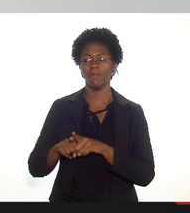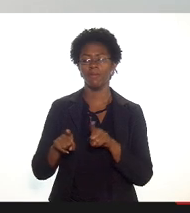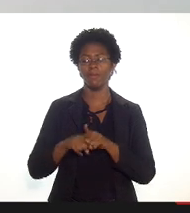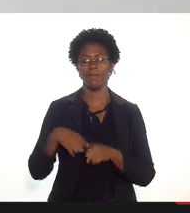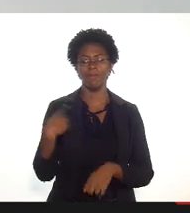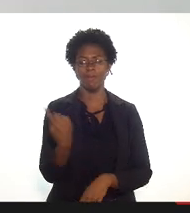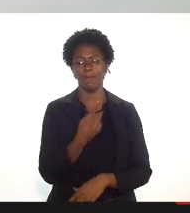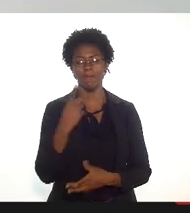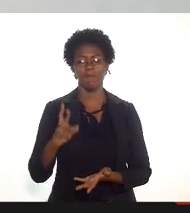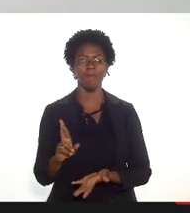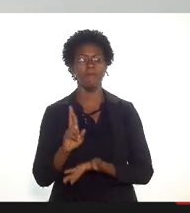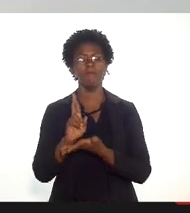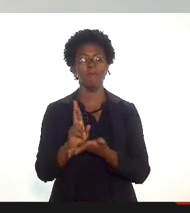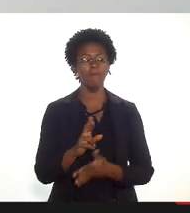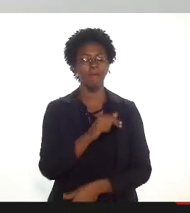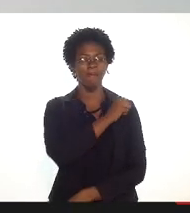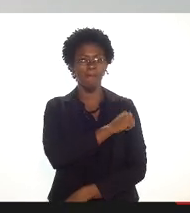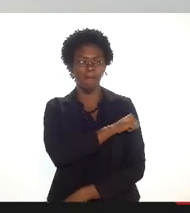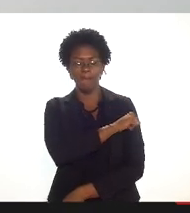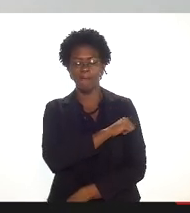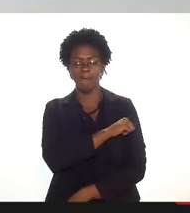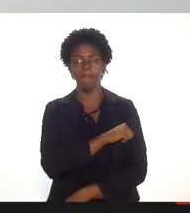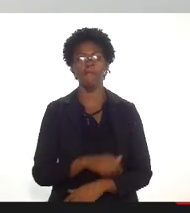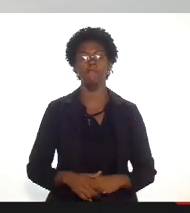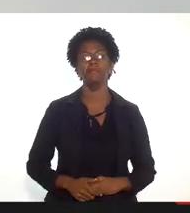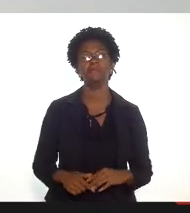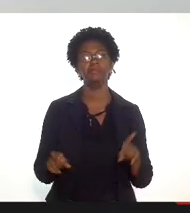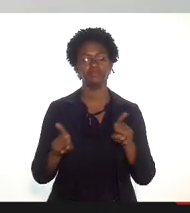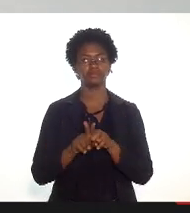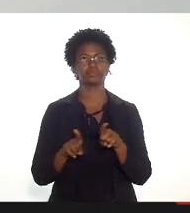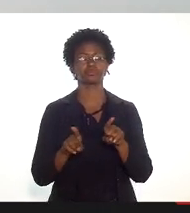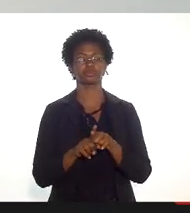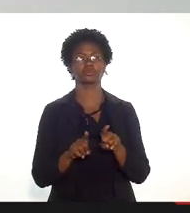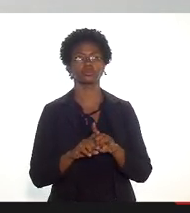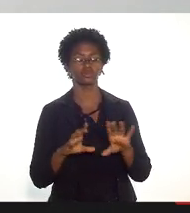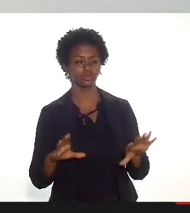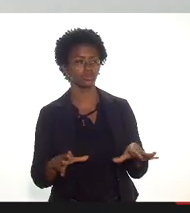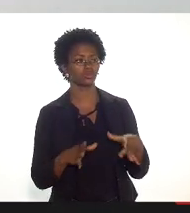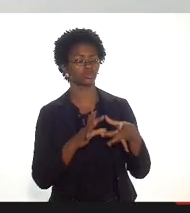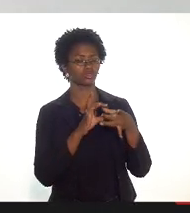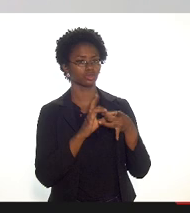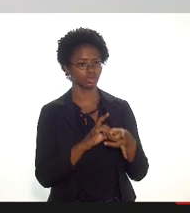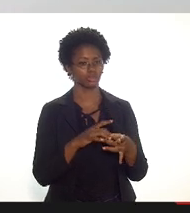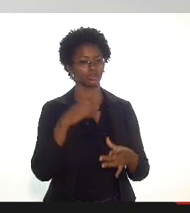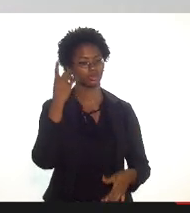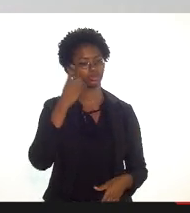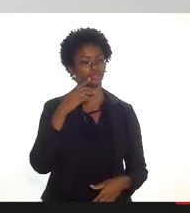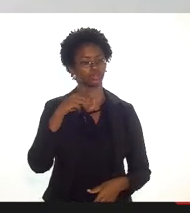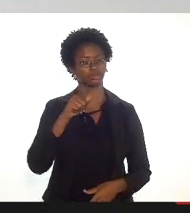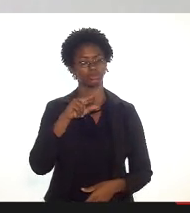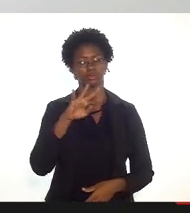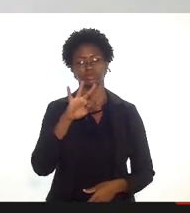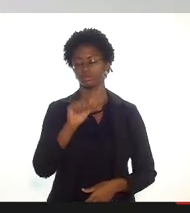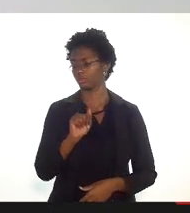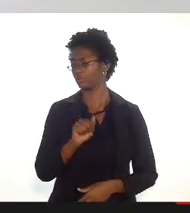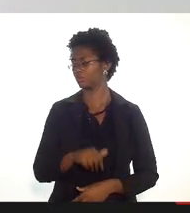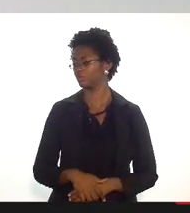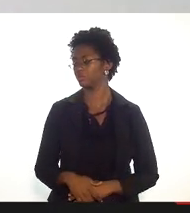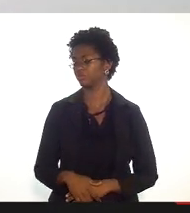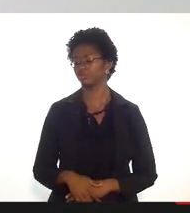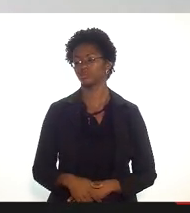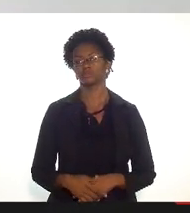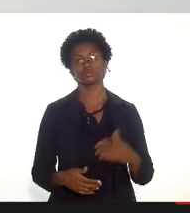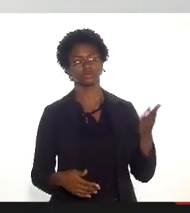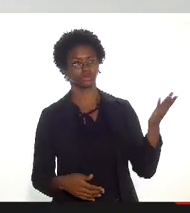nossa representante da enfermagem, né? E também em conjunto com a deputada Marta Rocha, que é